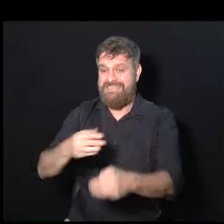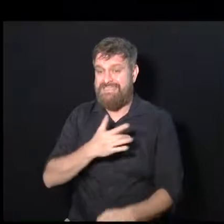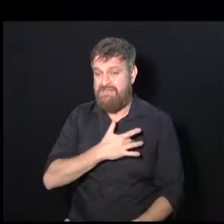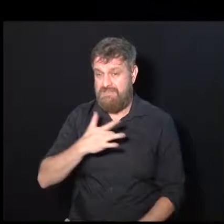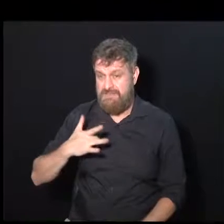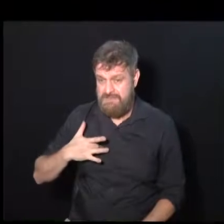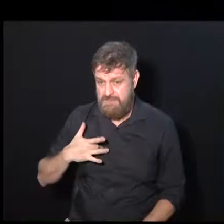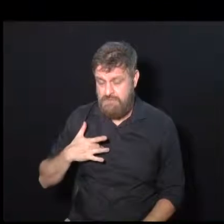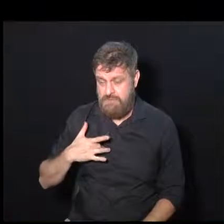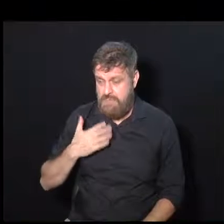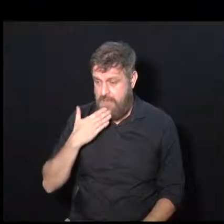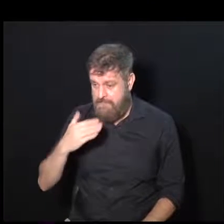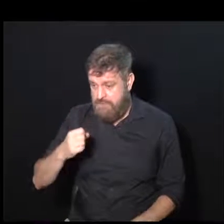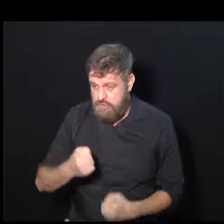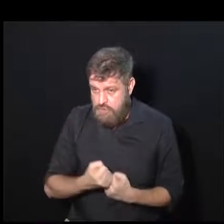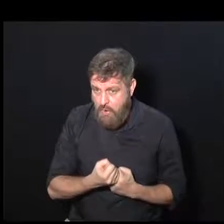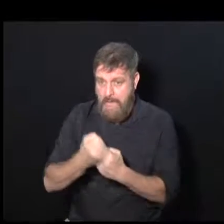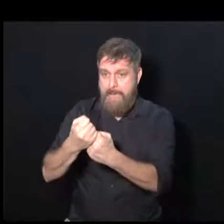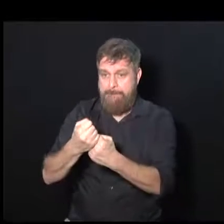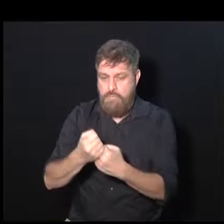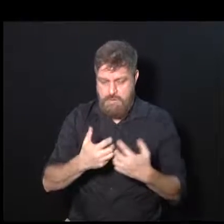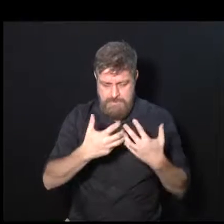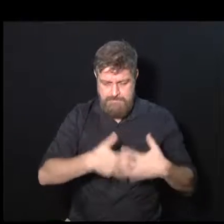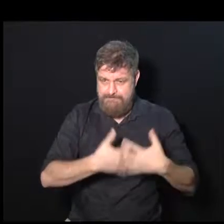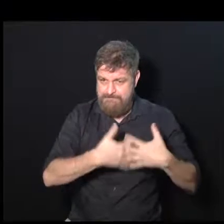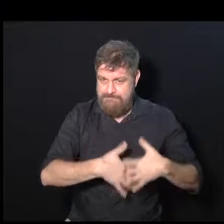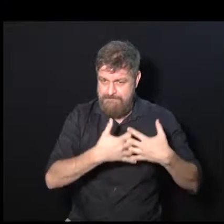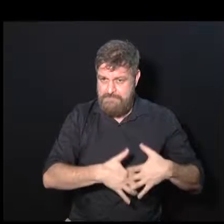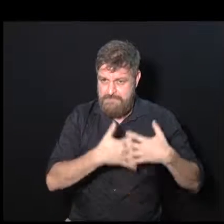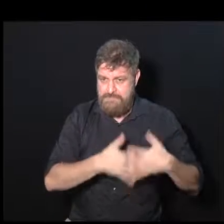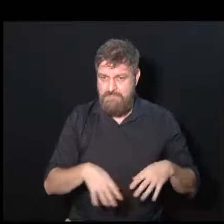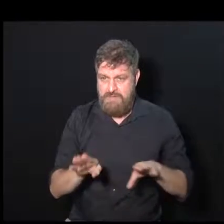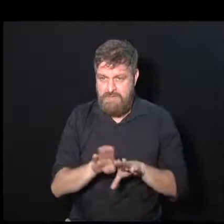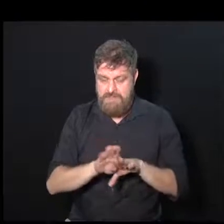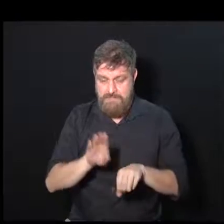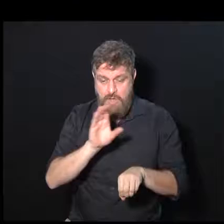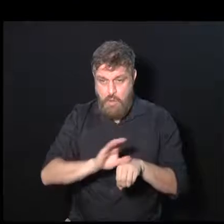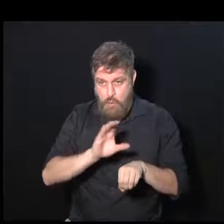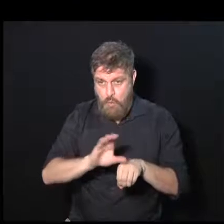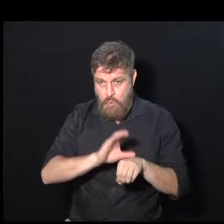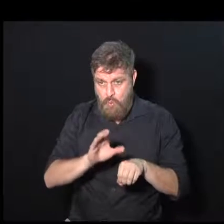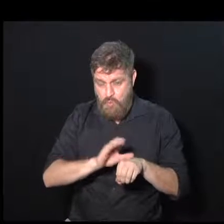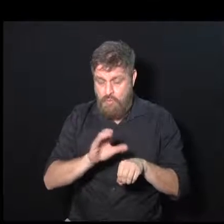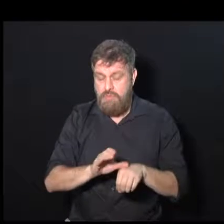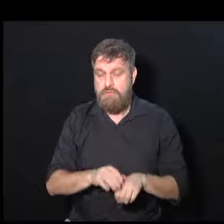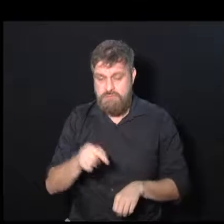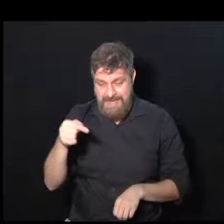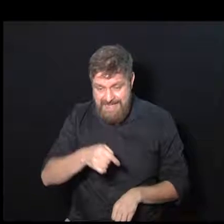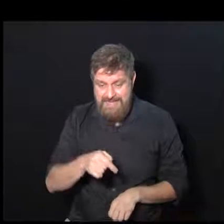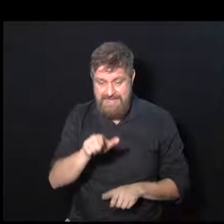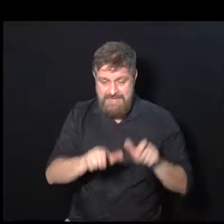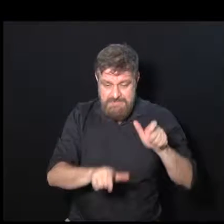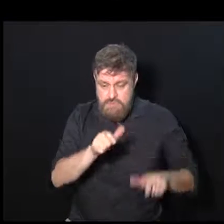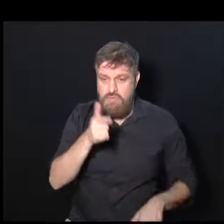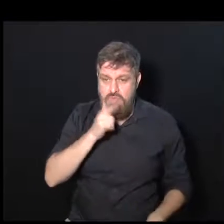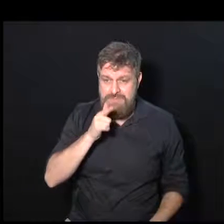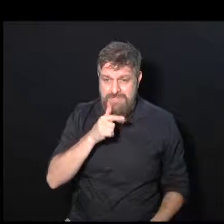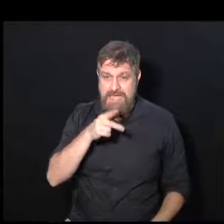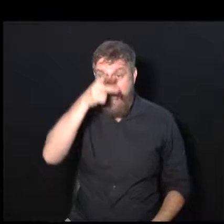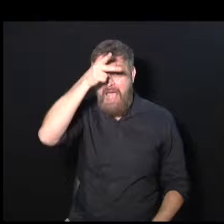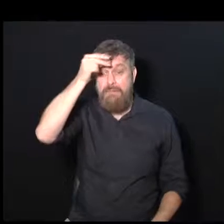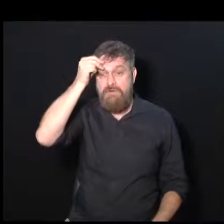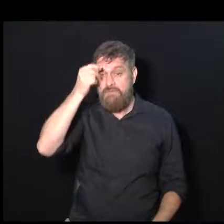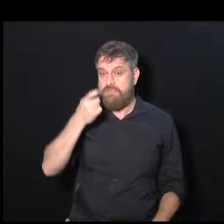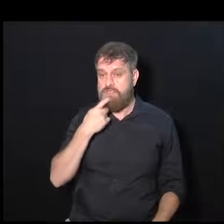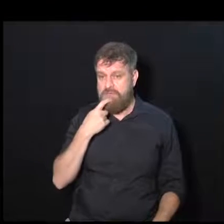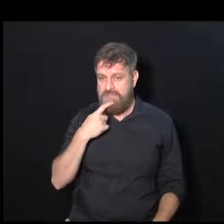para apoio para o processo produtivo, dispensação e capacitação, o qual a Prefeitura de Campinas, através da Botica da